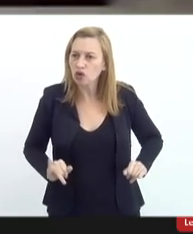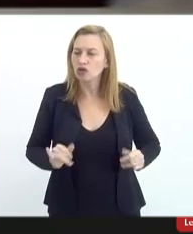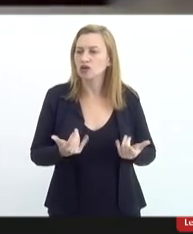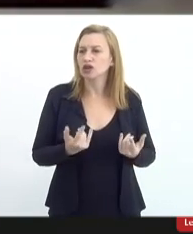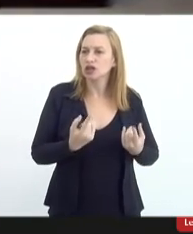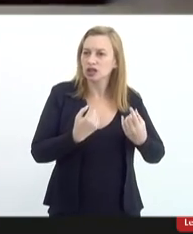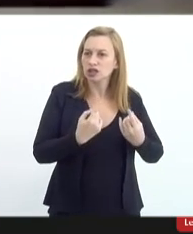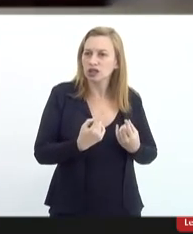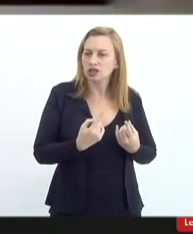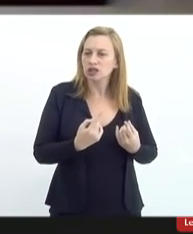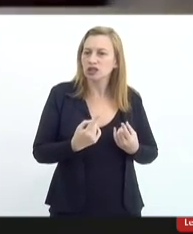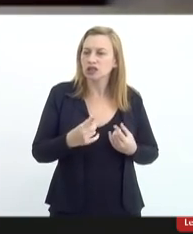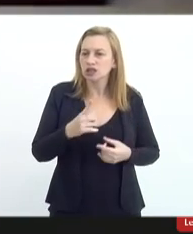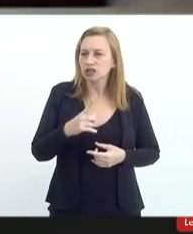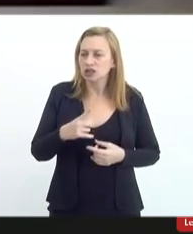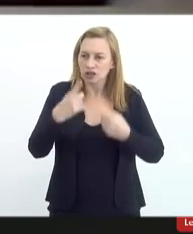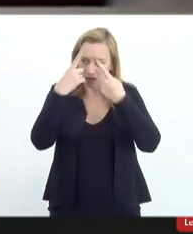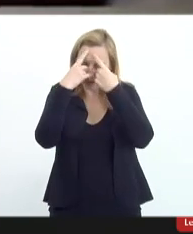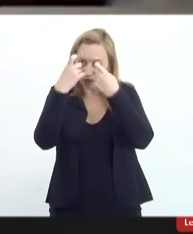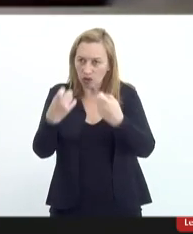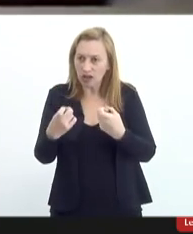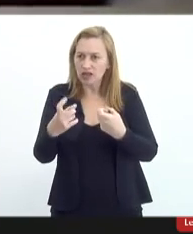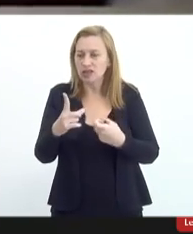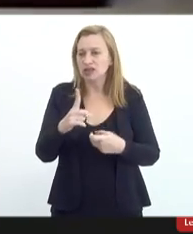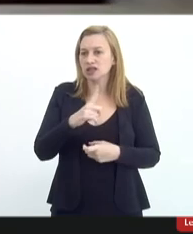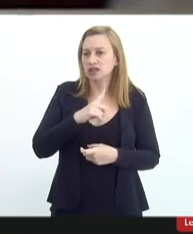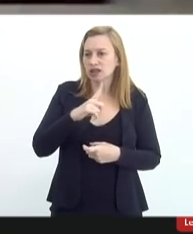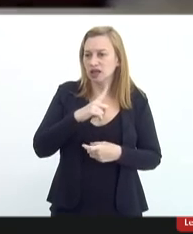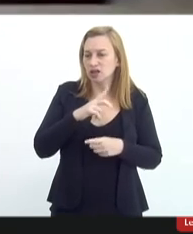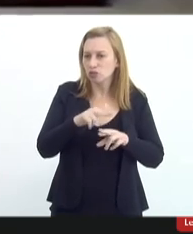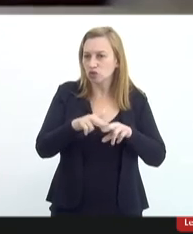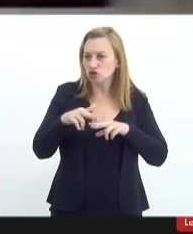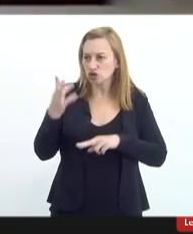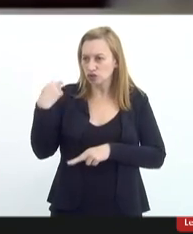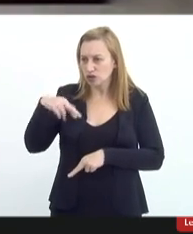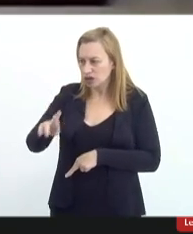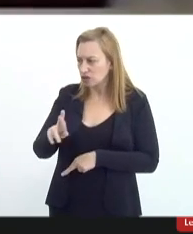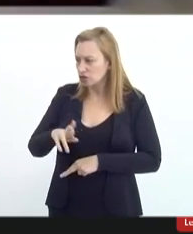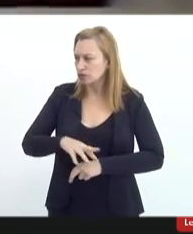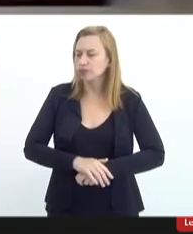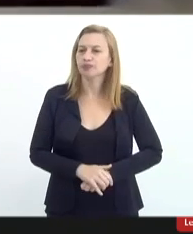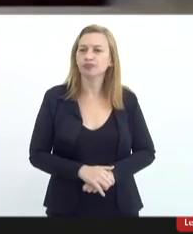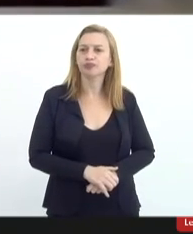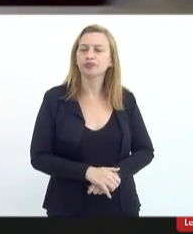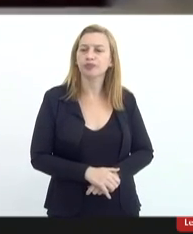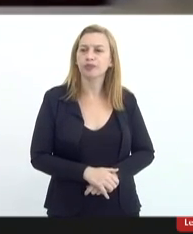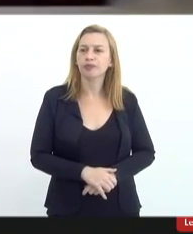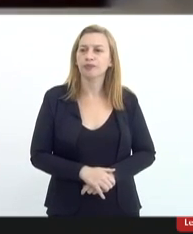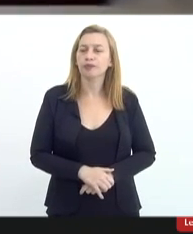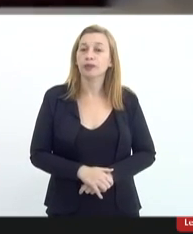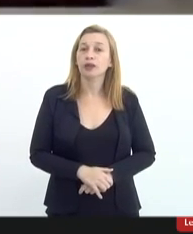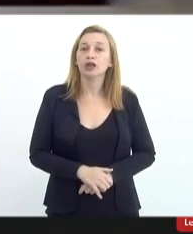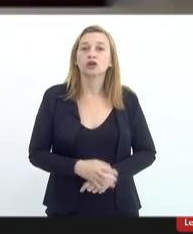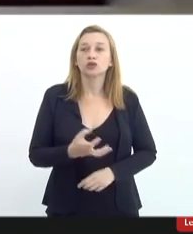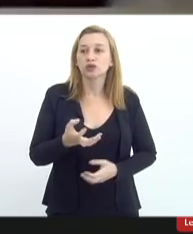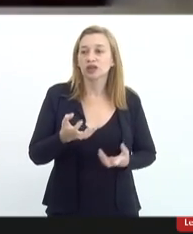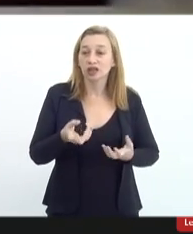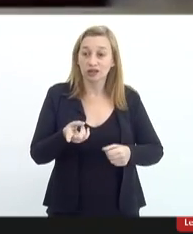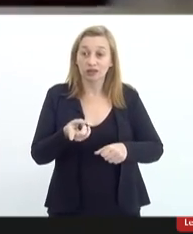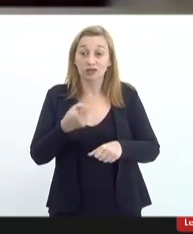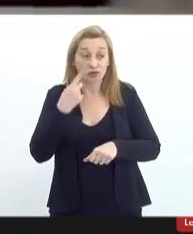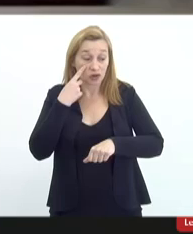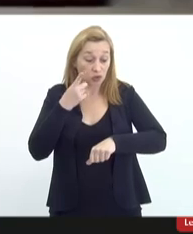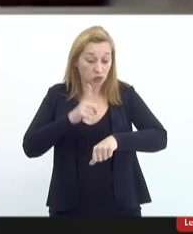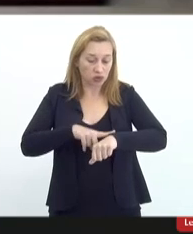enfrentam as violências no aspecto étnico-religioso. Estou tentando cumprir aqui meu